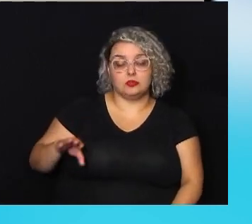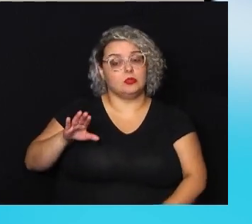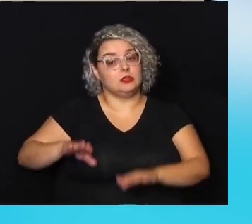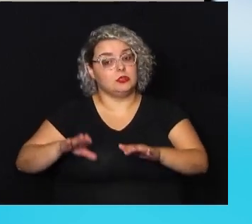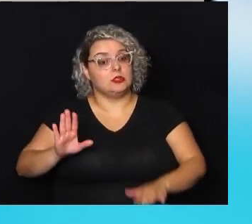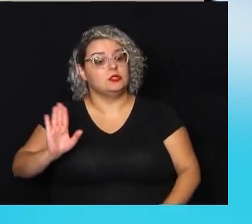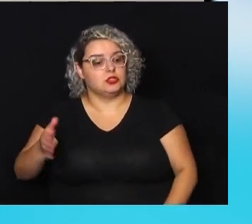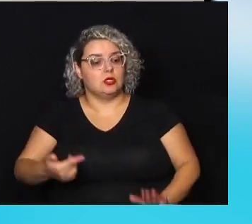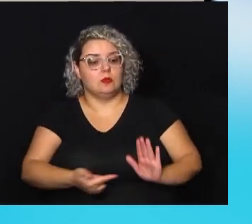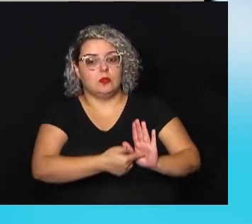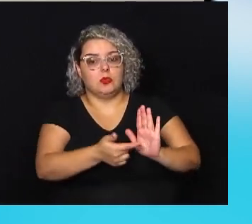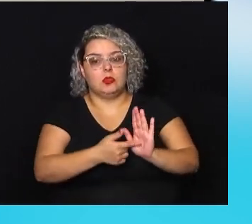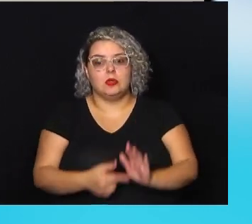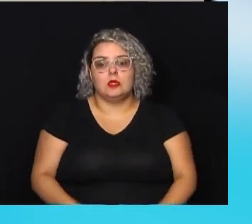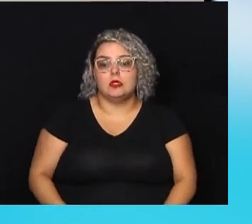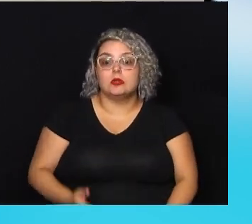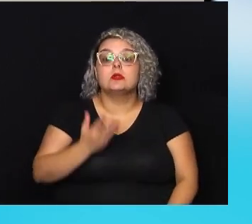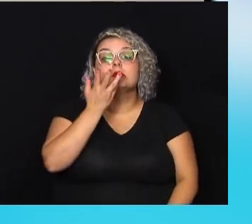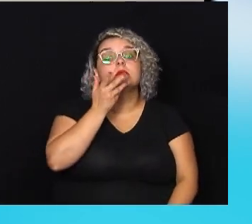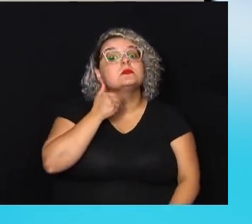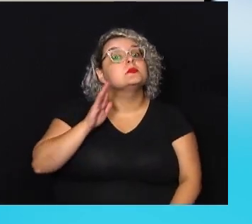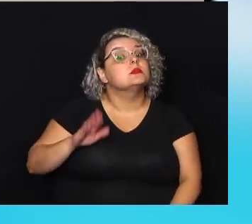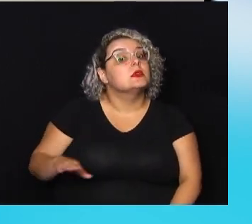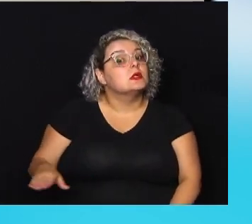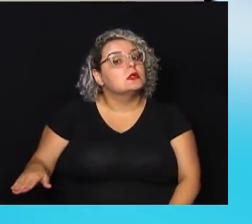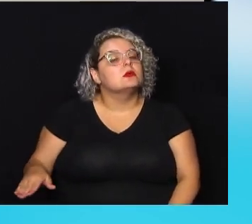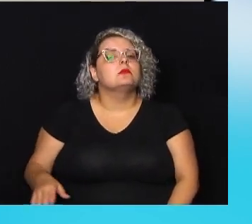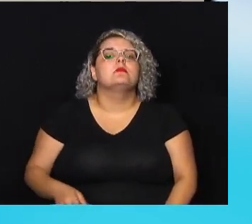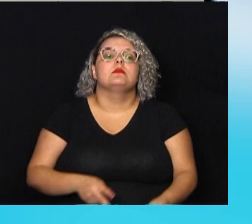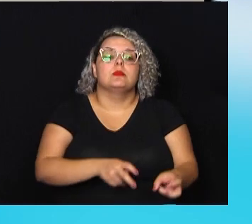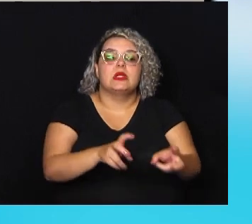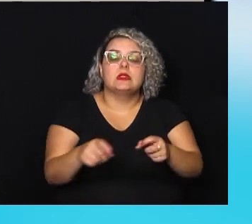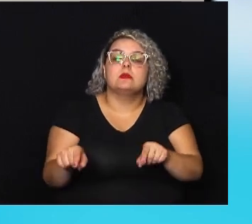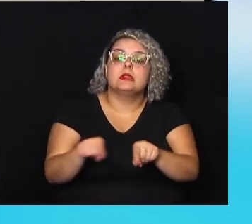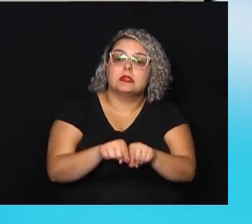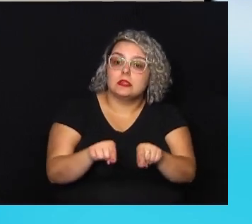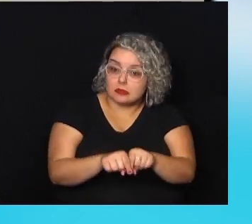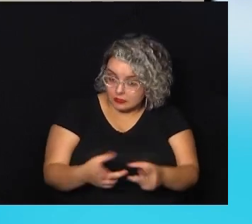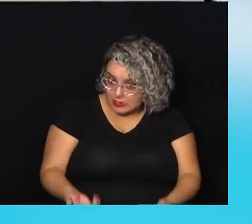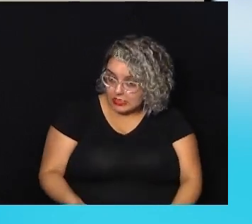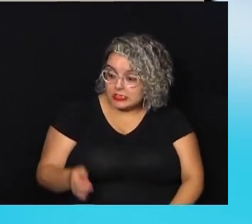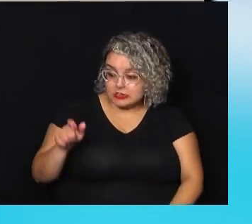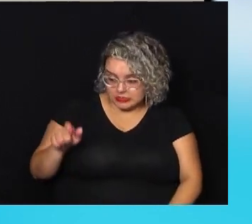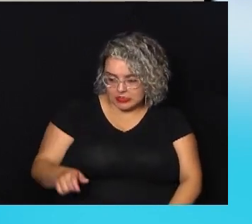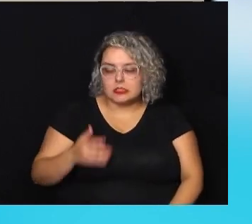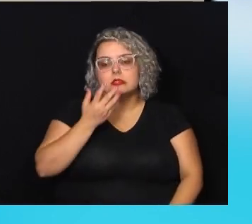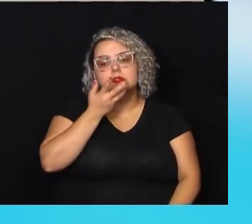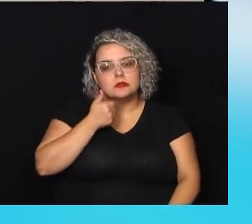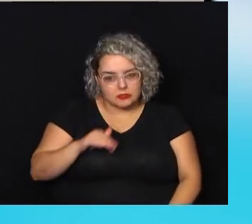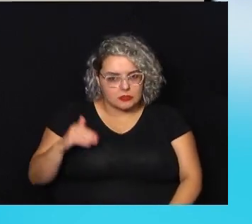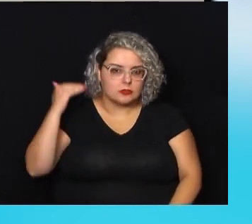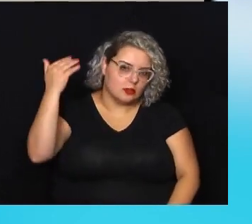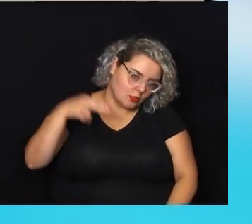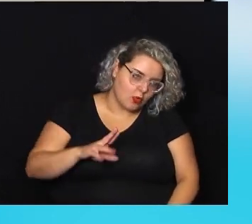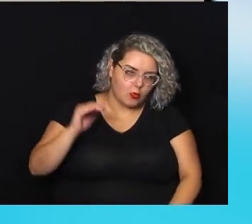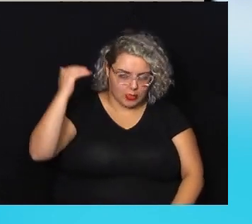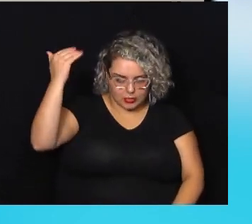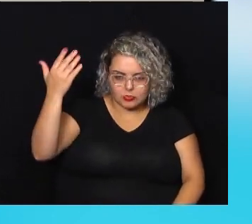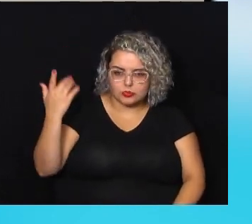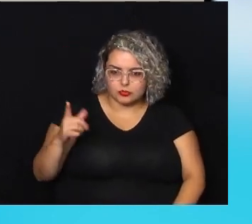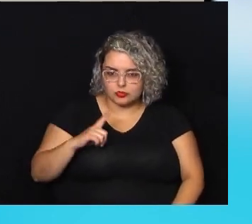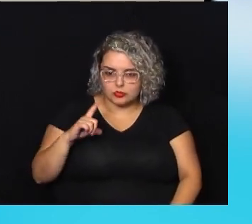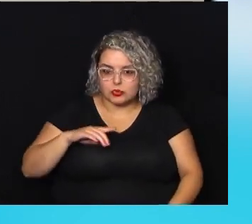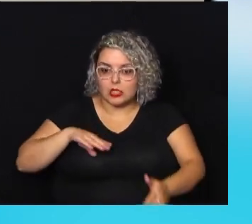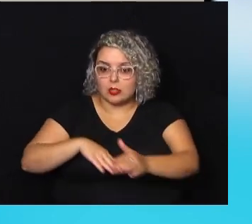sou vespertino. Isso já às vezes se manifesta na pequena infância. Perceber também se esse indivíduo,